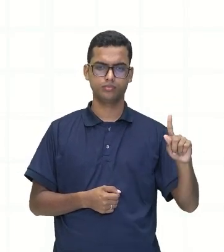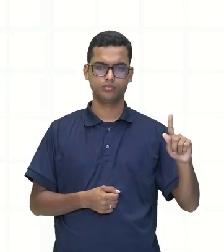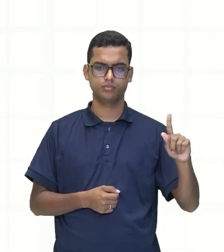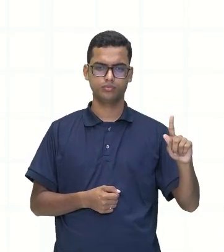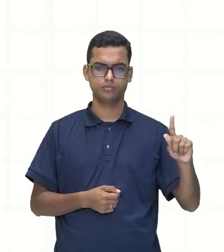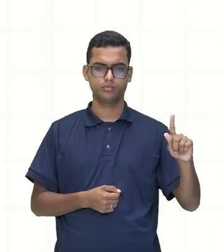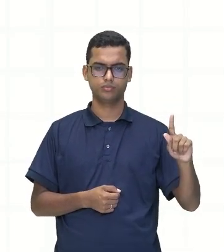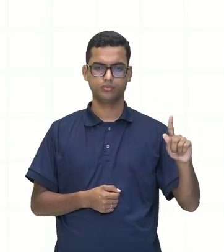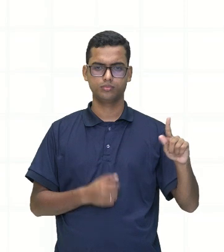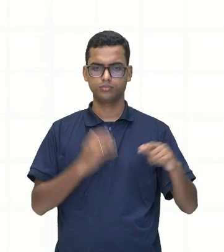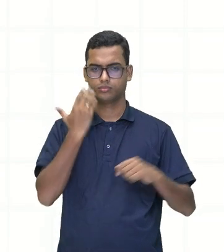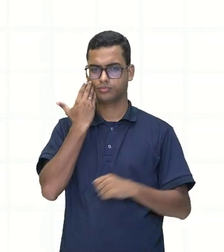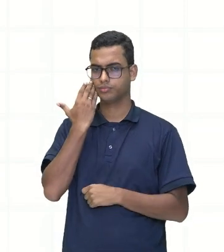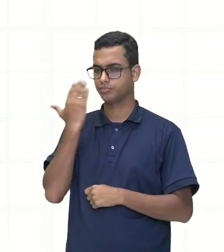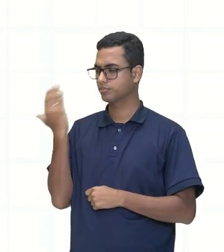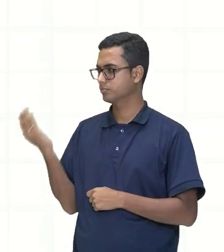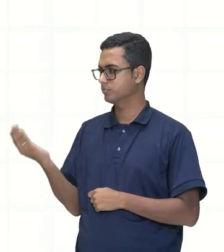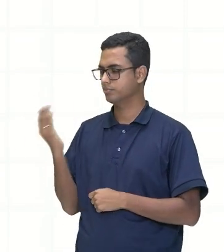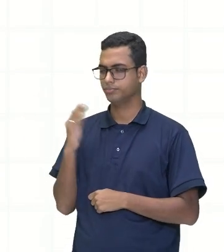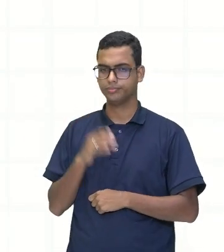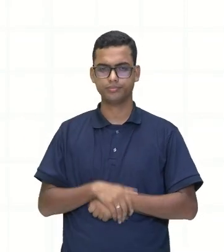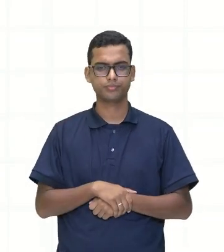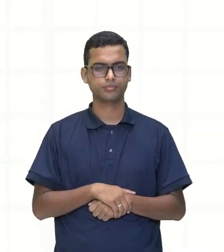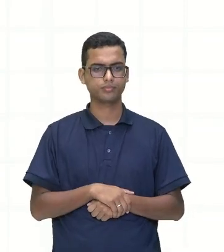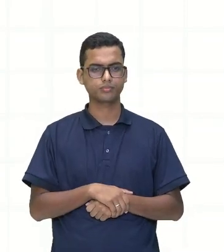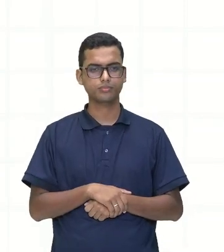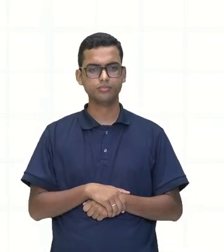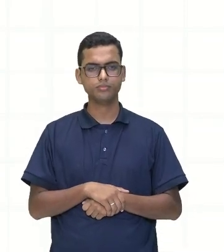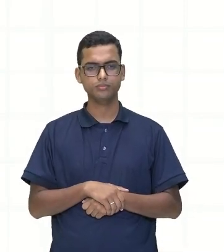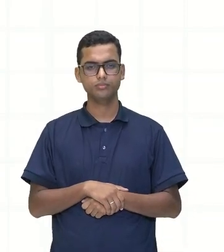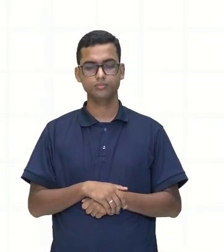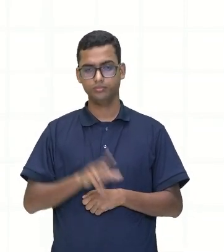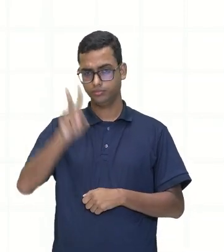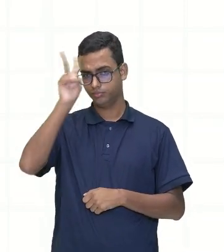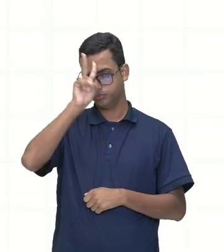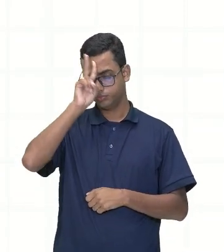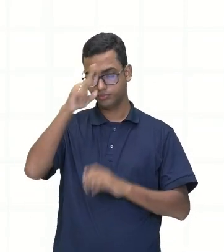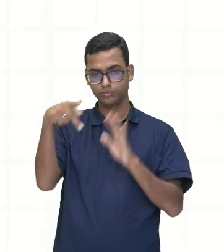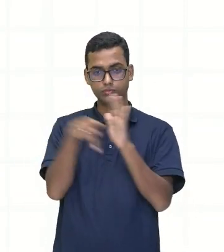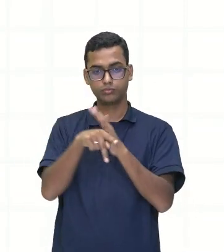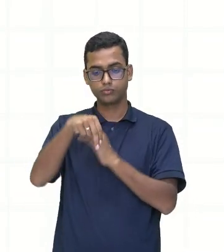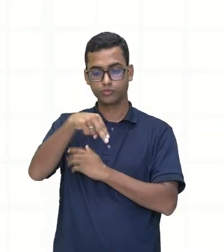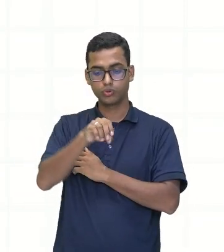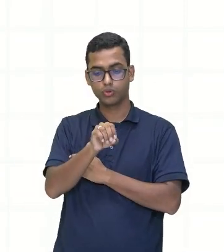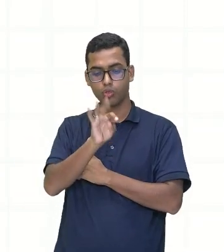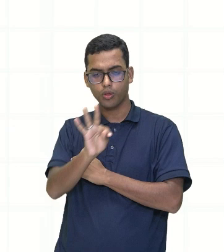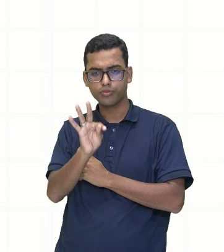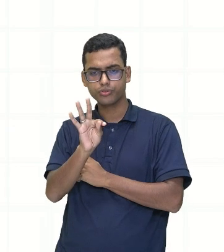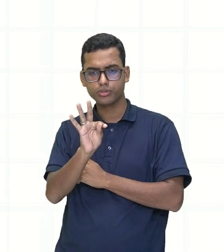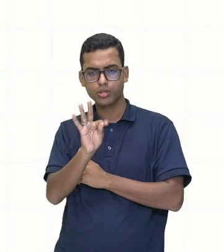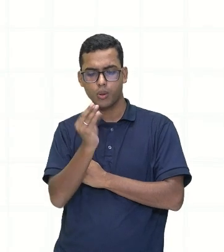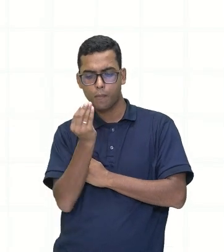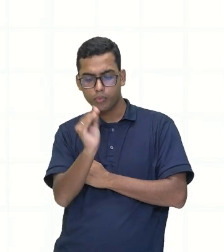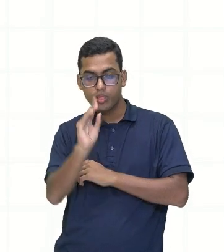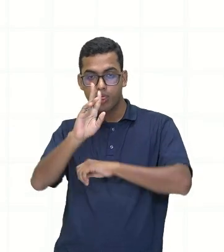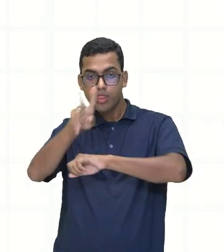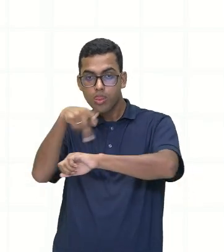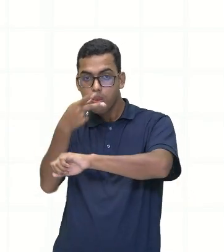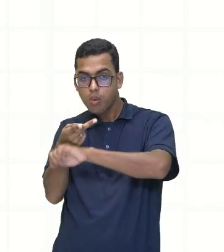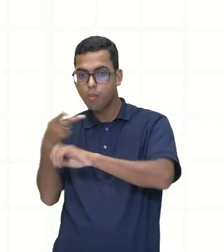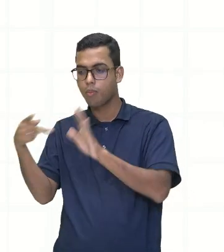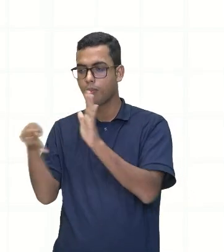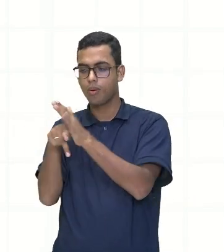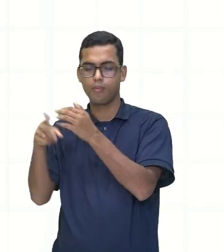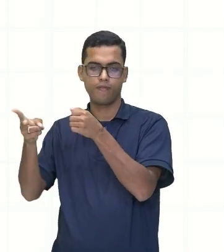Bem fácil, né? Só lembrar que o not ele vai aparecer logo depois do verbo to be. E para a forma interrogativa?